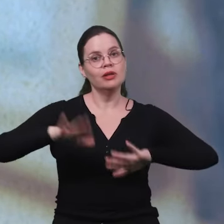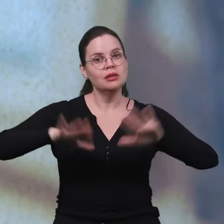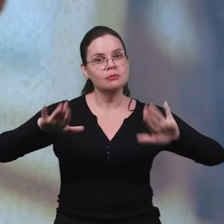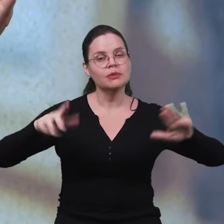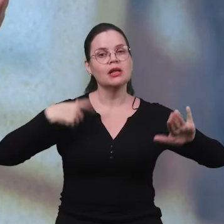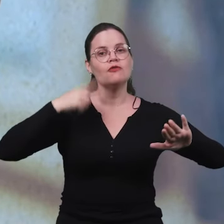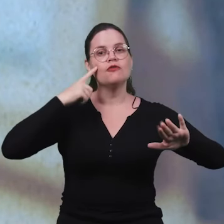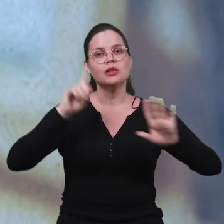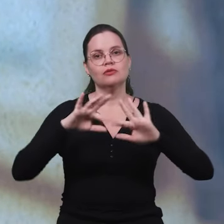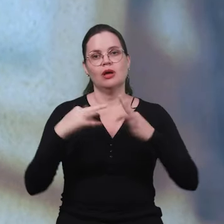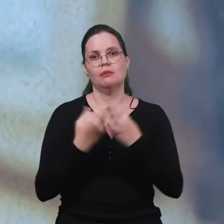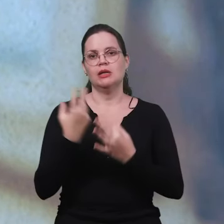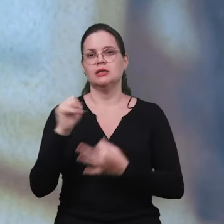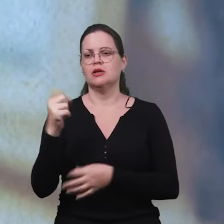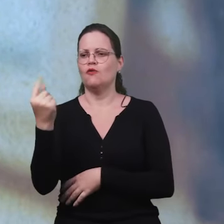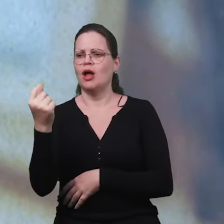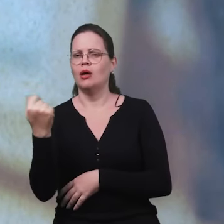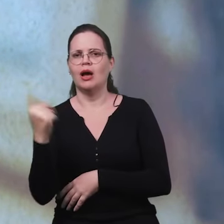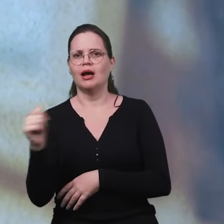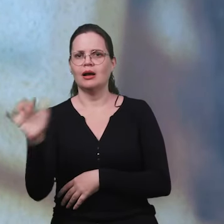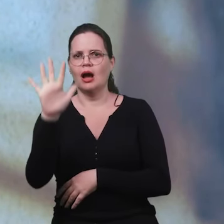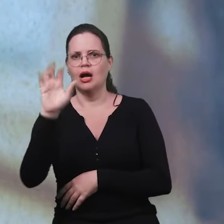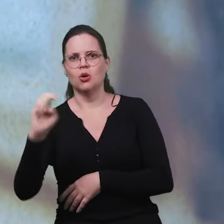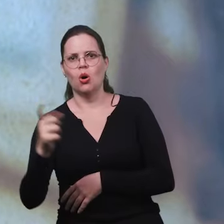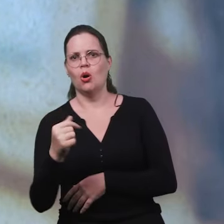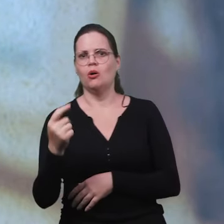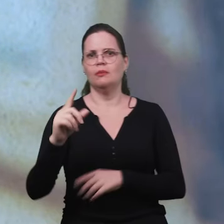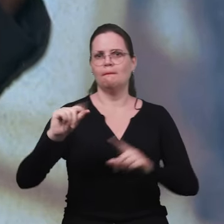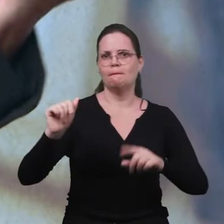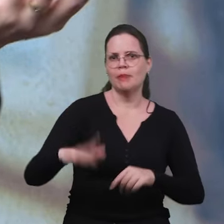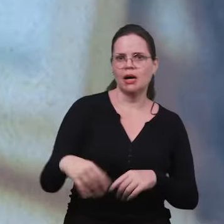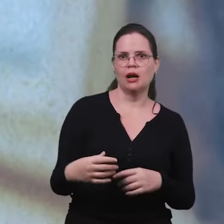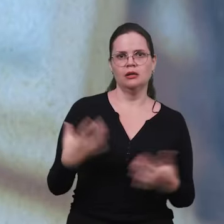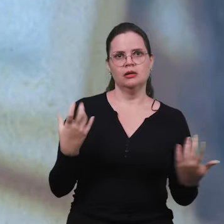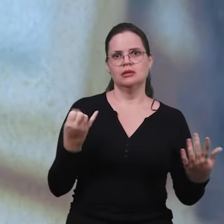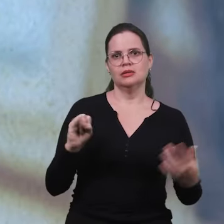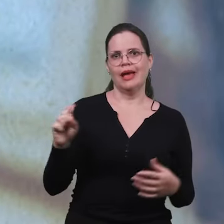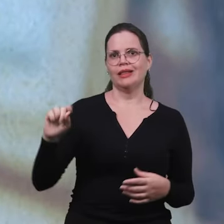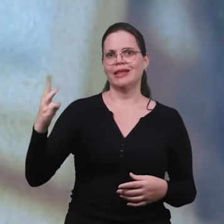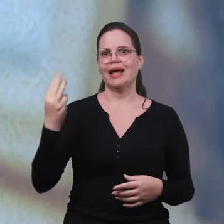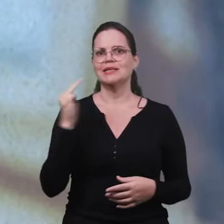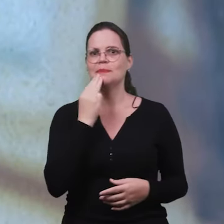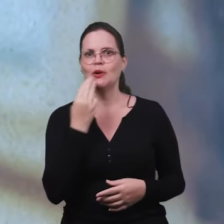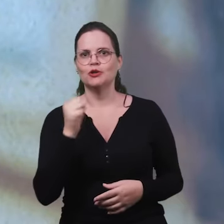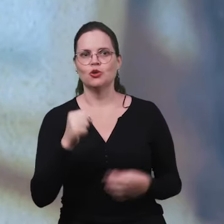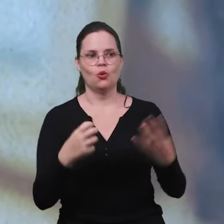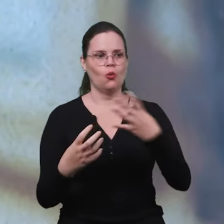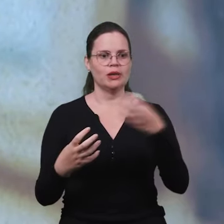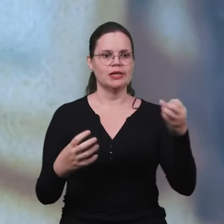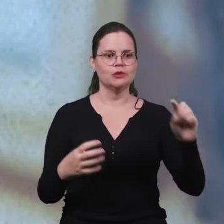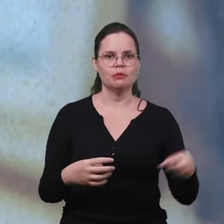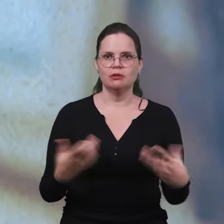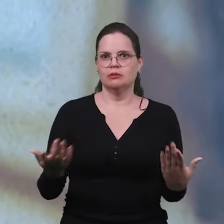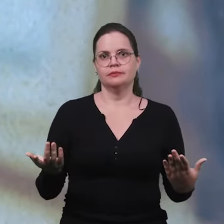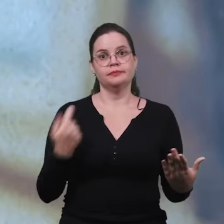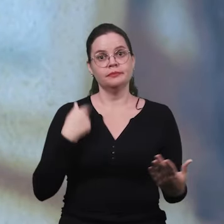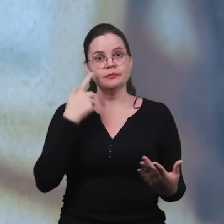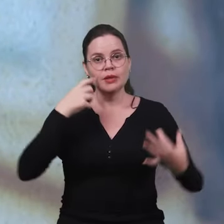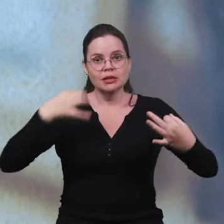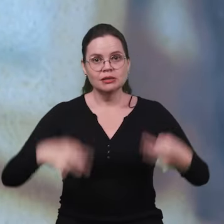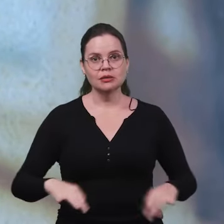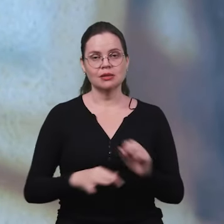independente do valor do patrimônio, se é um patrimônio, se é um imóvel de 3 milhões, se é um imóvel de 400 mil reais, você precisa fazer de forma correta,